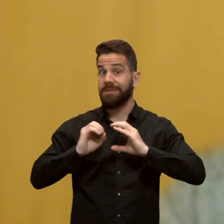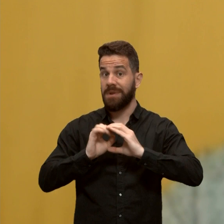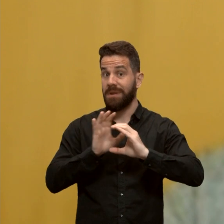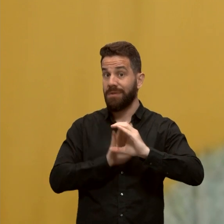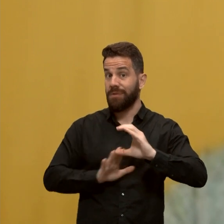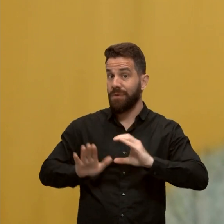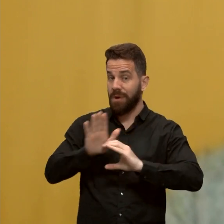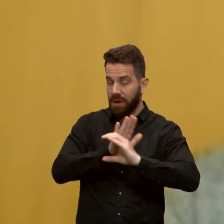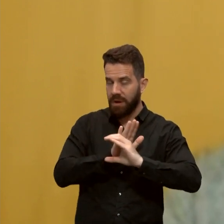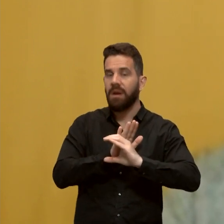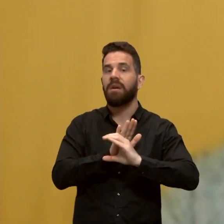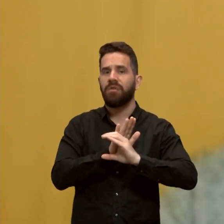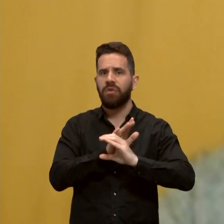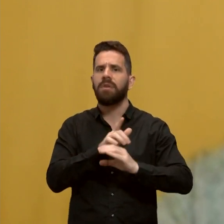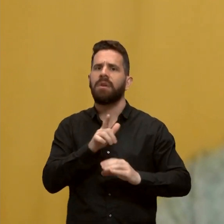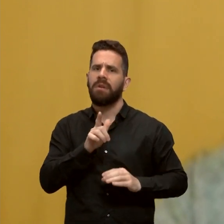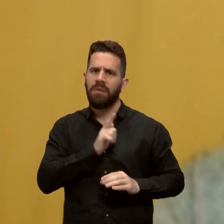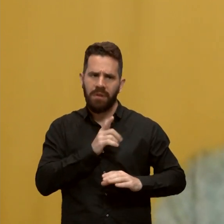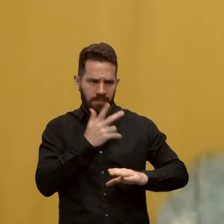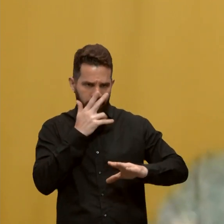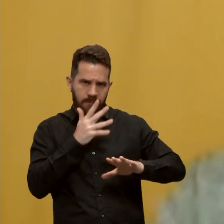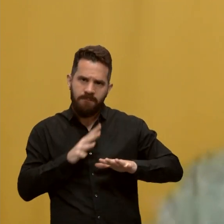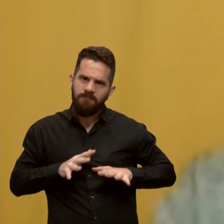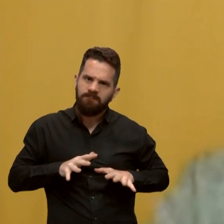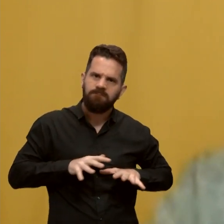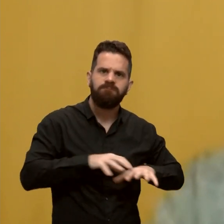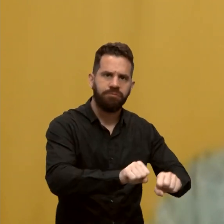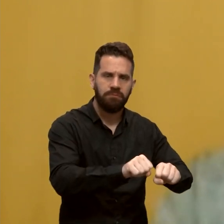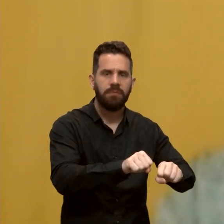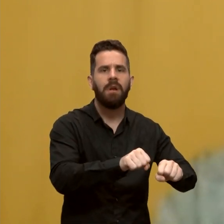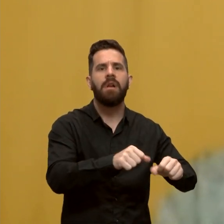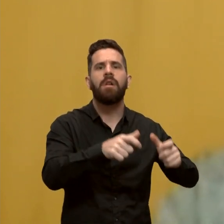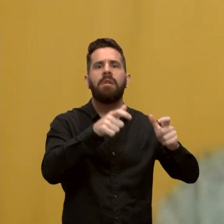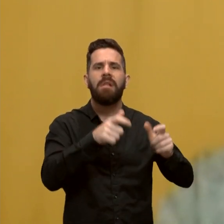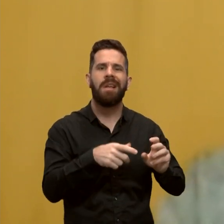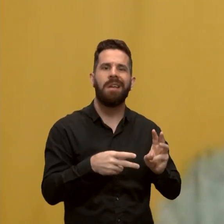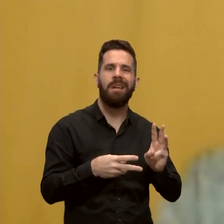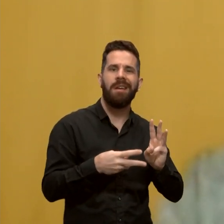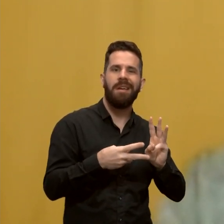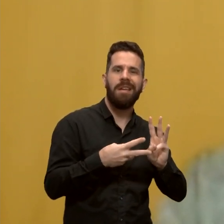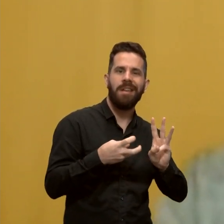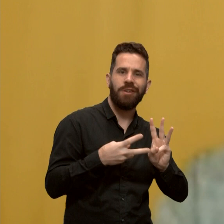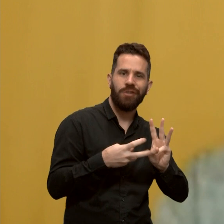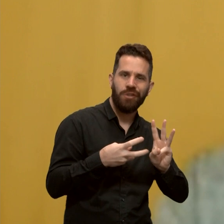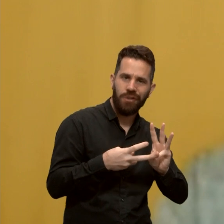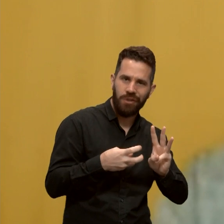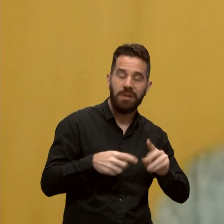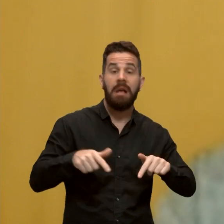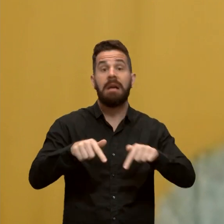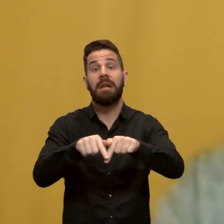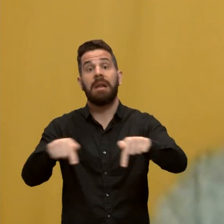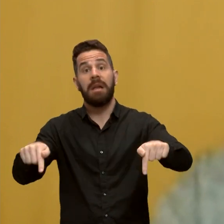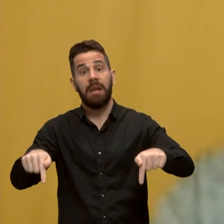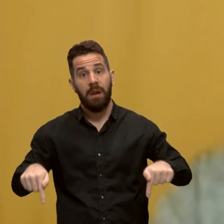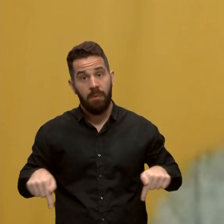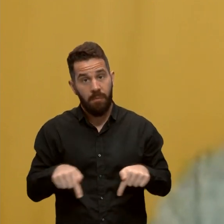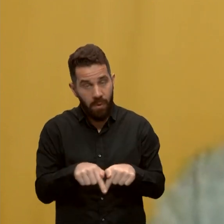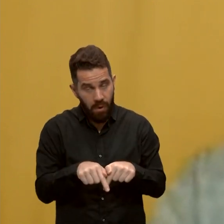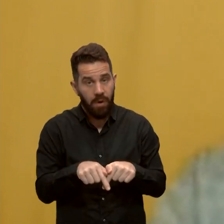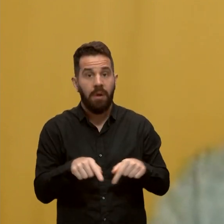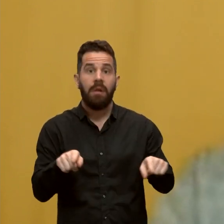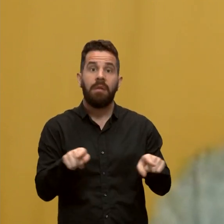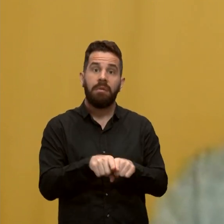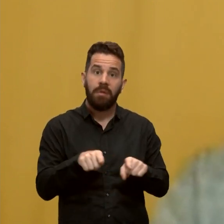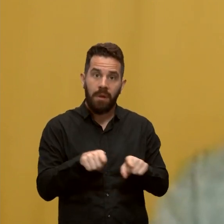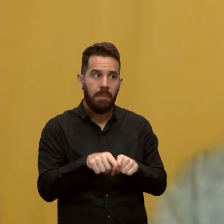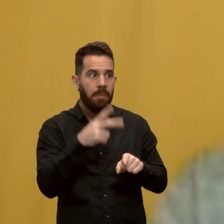fazendo incursões em territórios indígenas, quilombolas e de outra natureza, e ameaçando não só as lideranças, como também